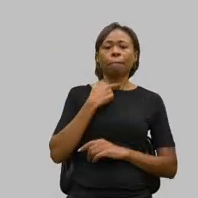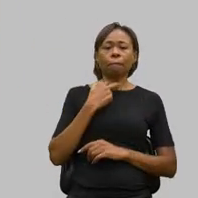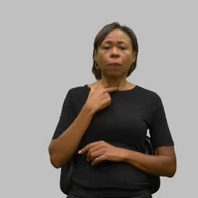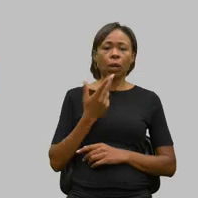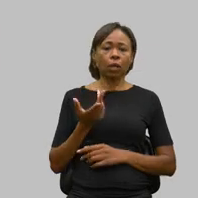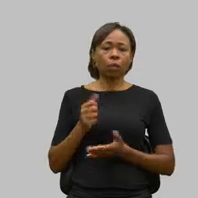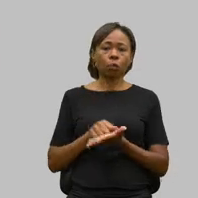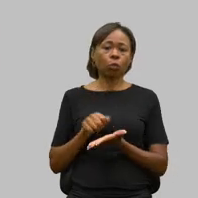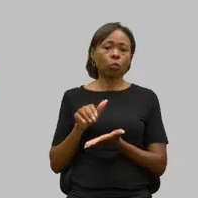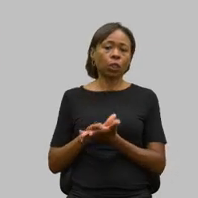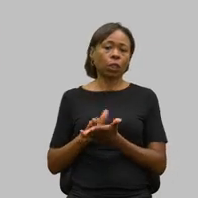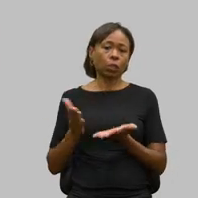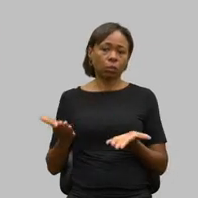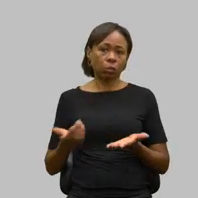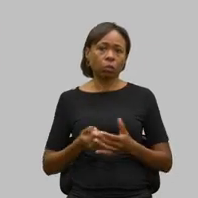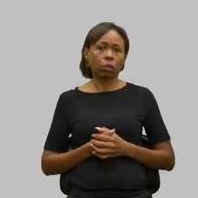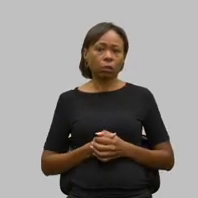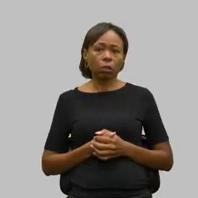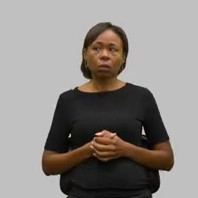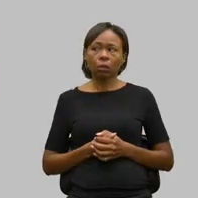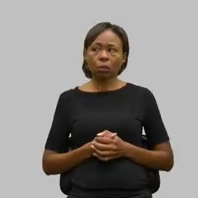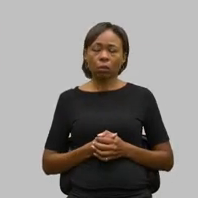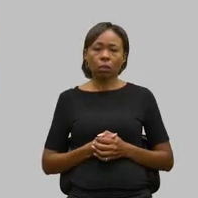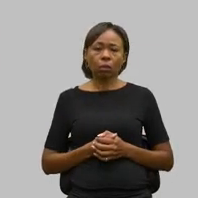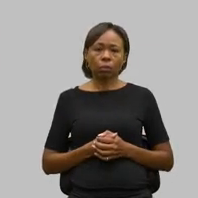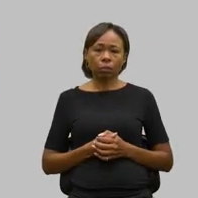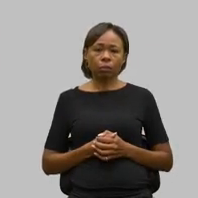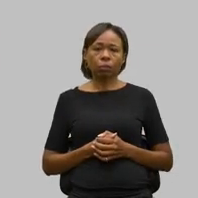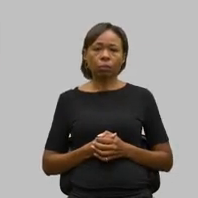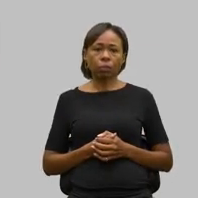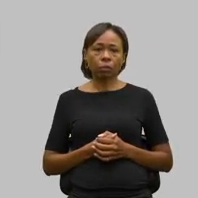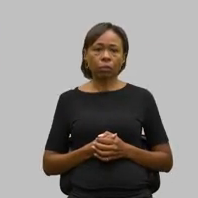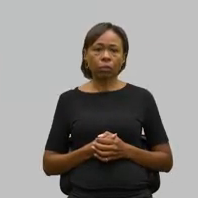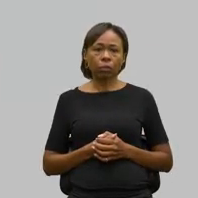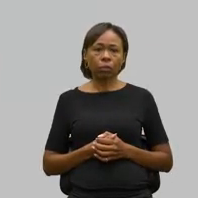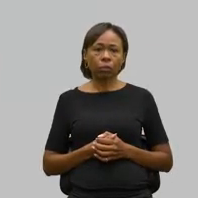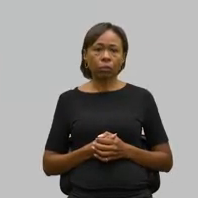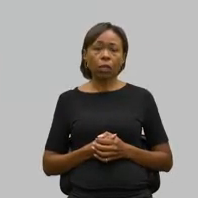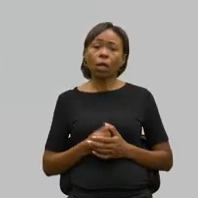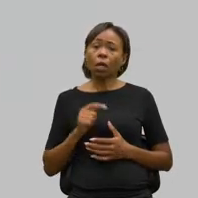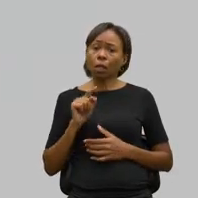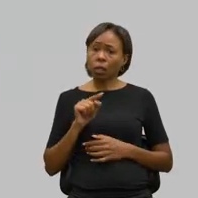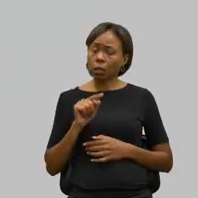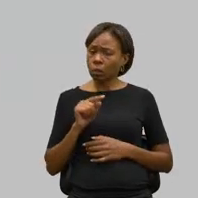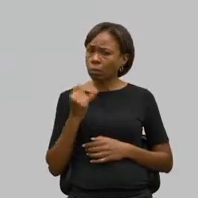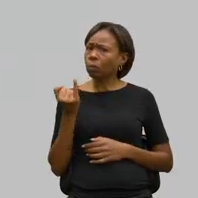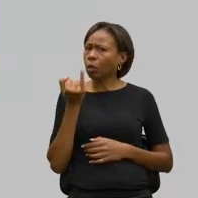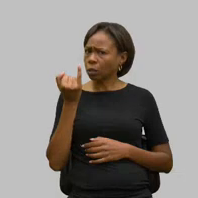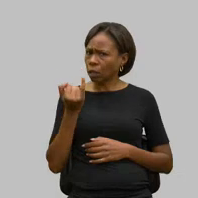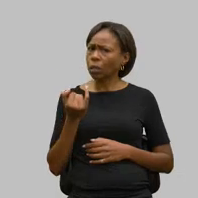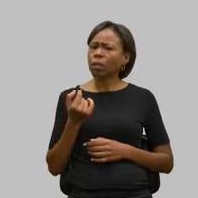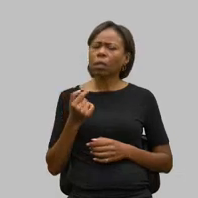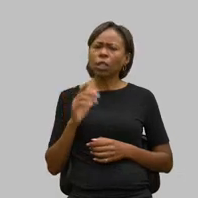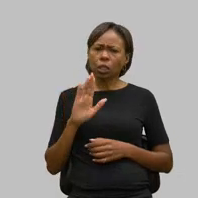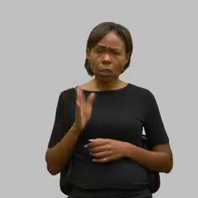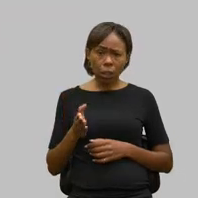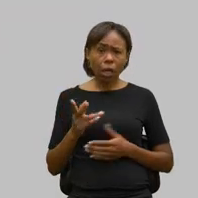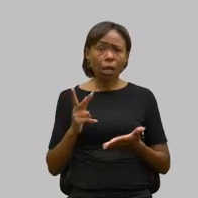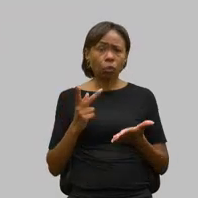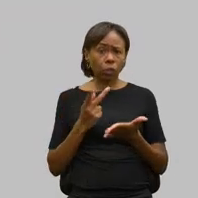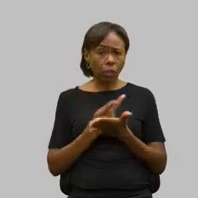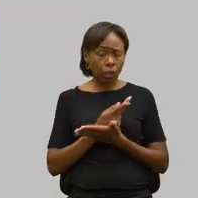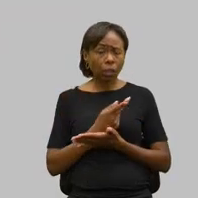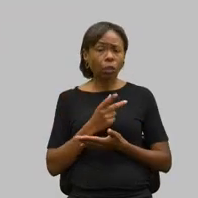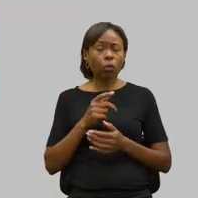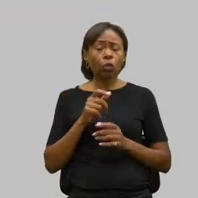até casos de auditores. vice-presidente. Eu acho que isso é um fato tão importante, já teve casos até de auditores